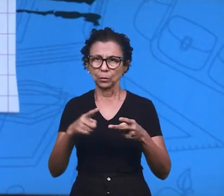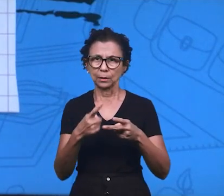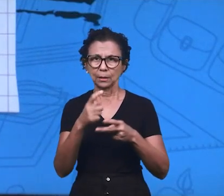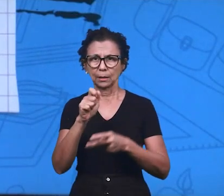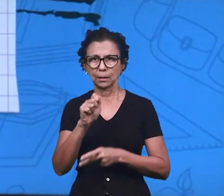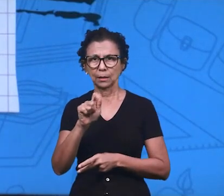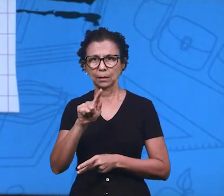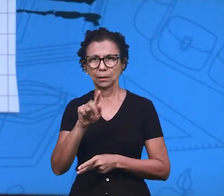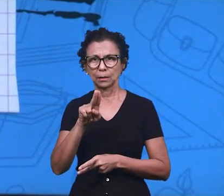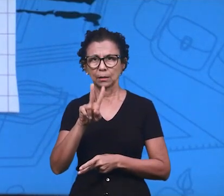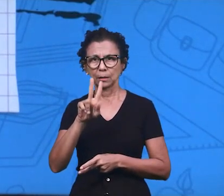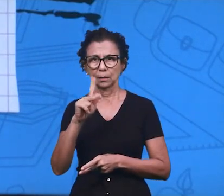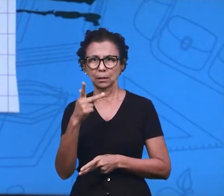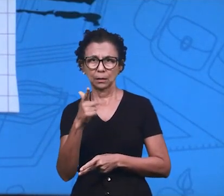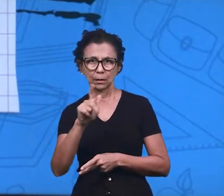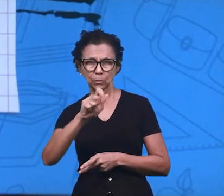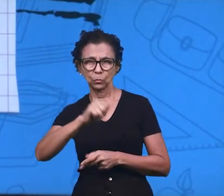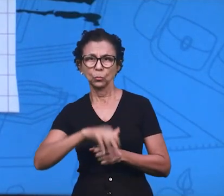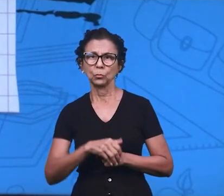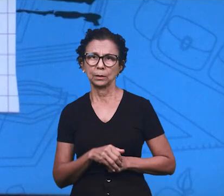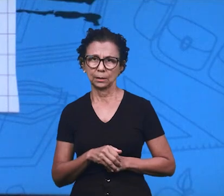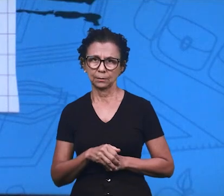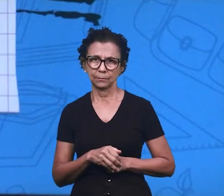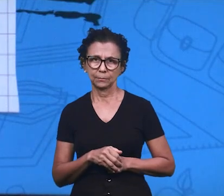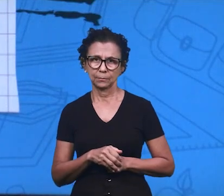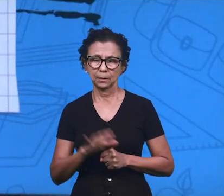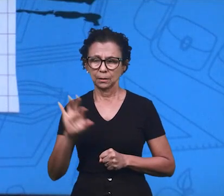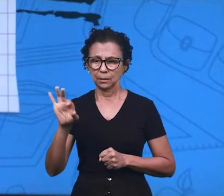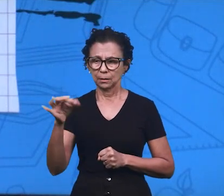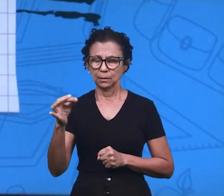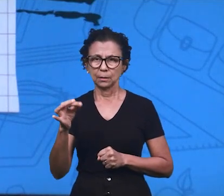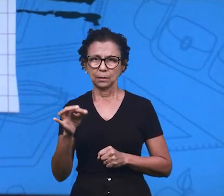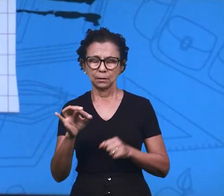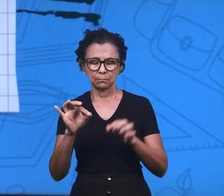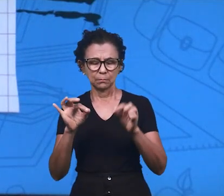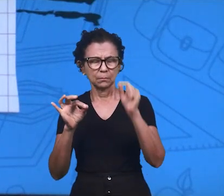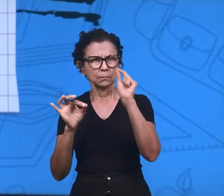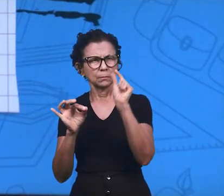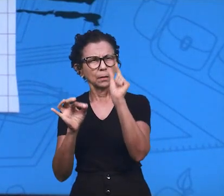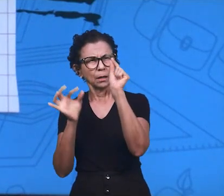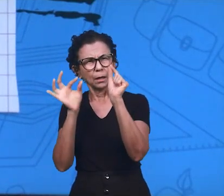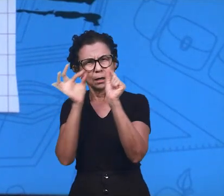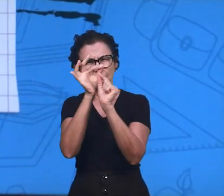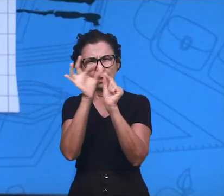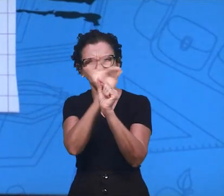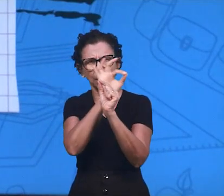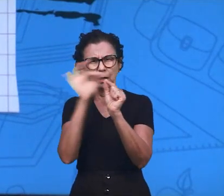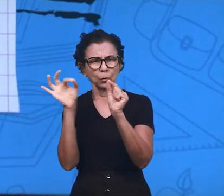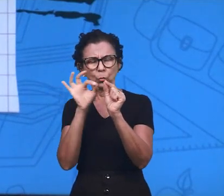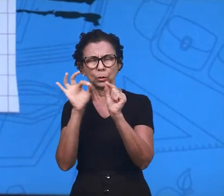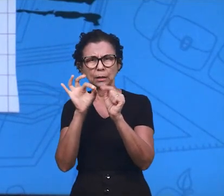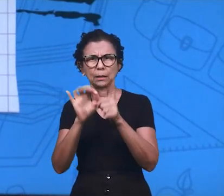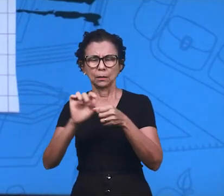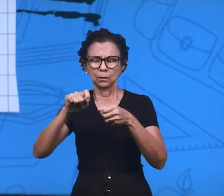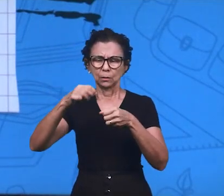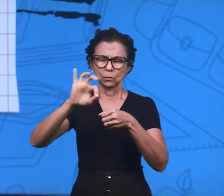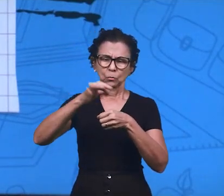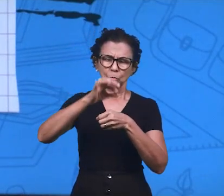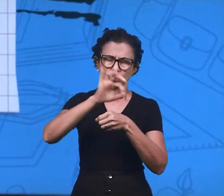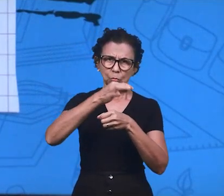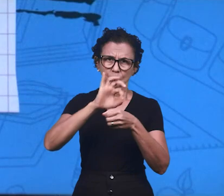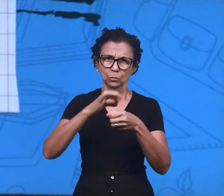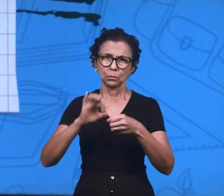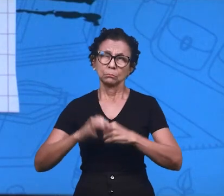quê? Porque sem essa costura, as partes ficam soltas, né? Eu tenho uma unidade textual, a unidade é único, é um